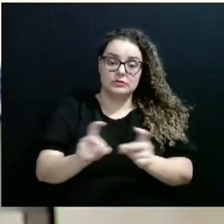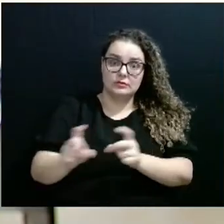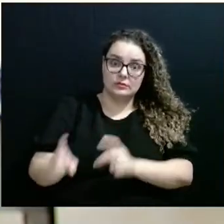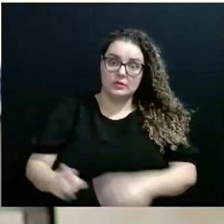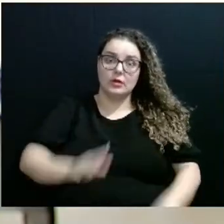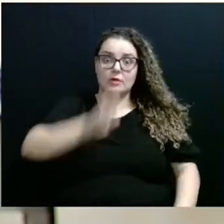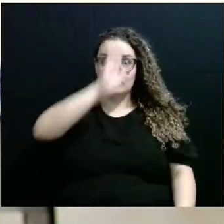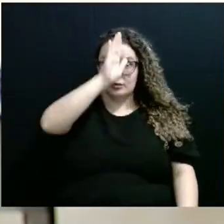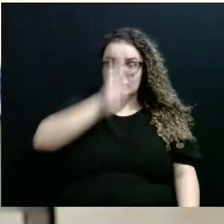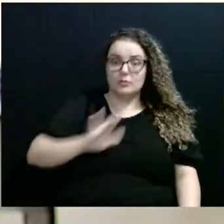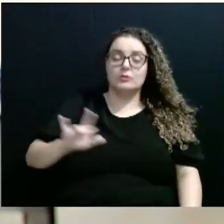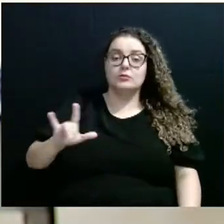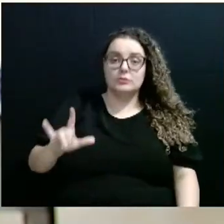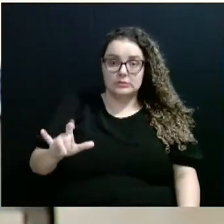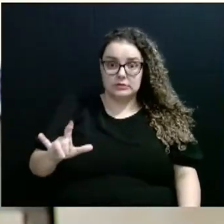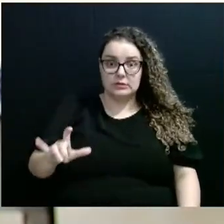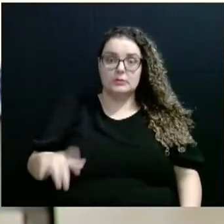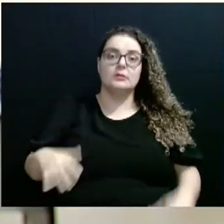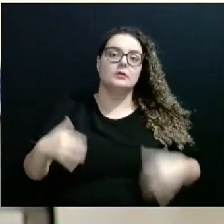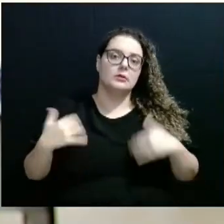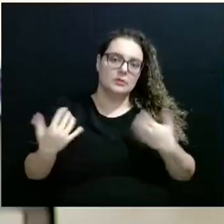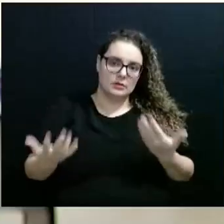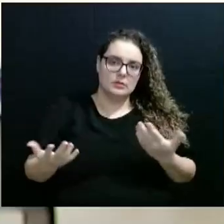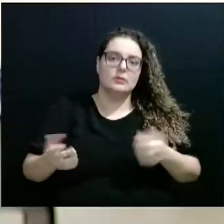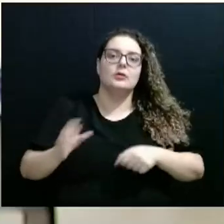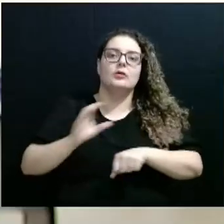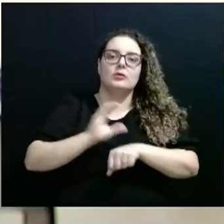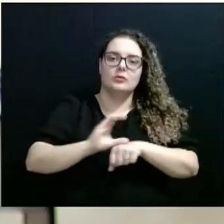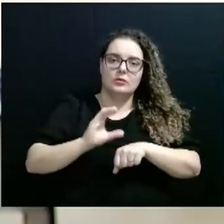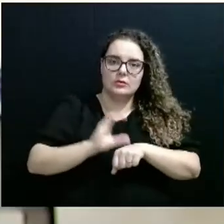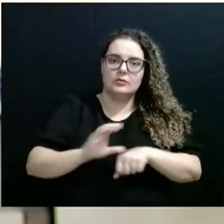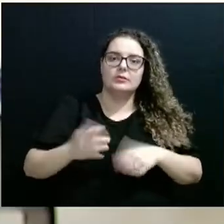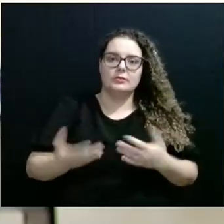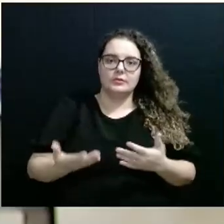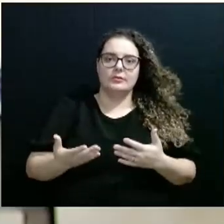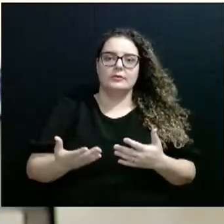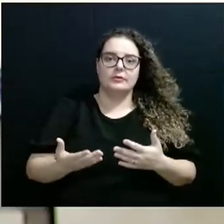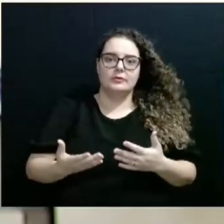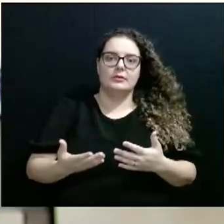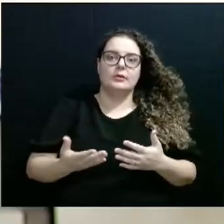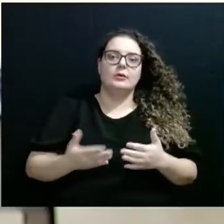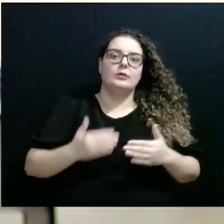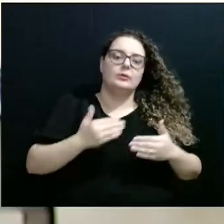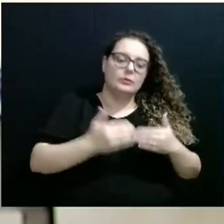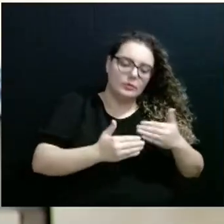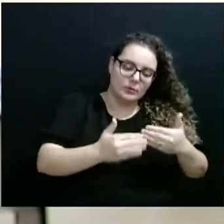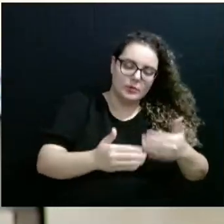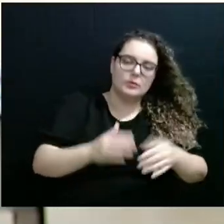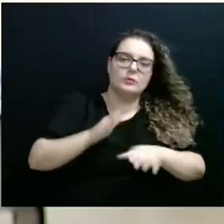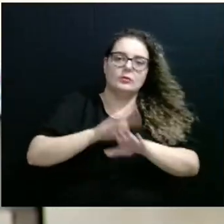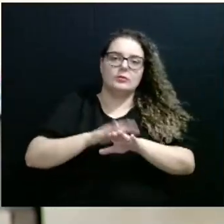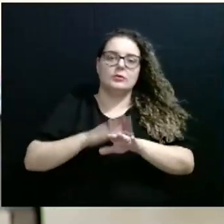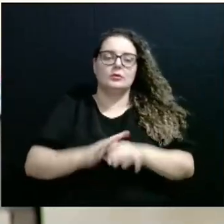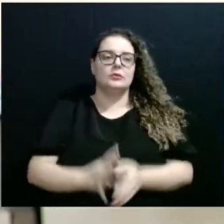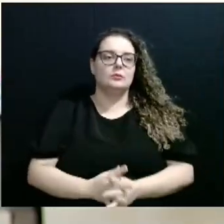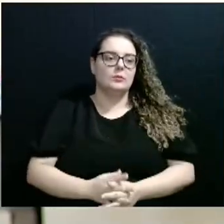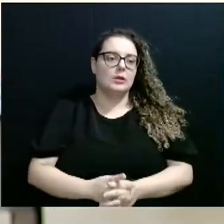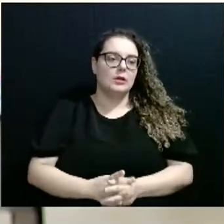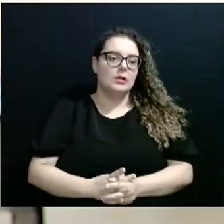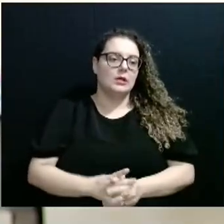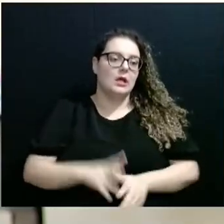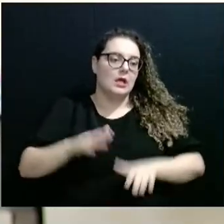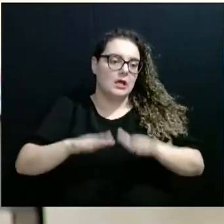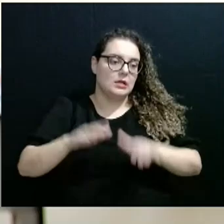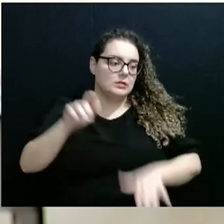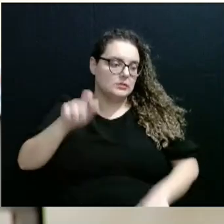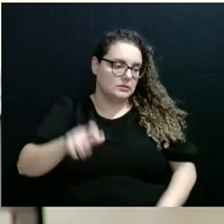Instagram. Então, vai ser um curso assim, que vai ser o beabá mesmo no funcionamento. Às vezes a pessoa ela já tem, né,